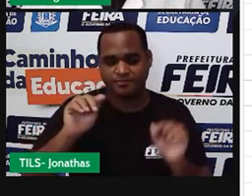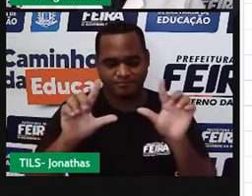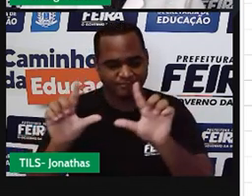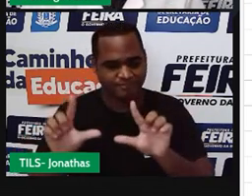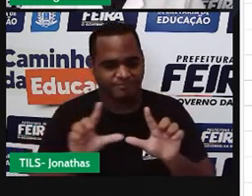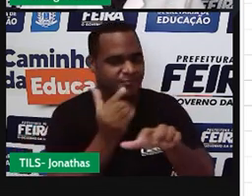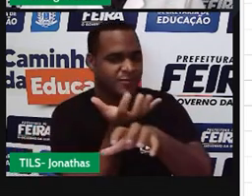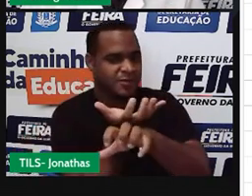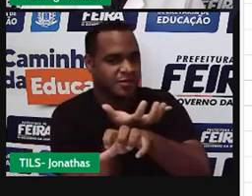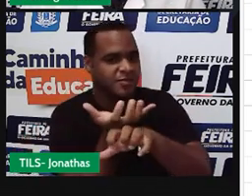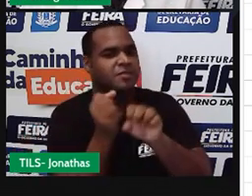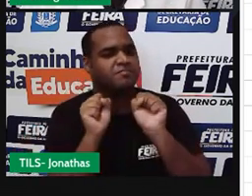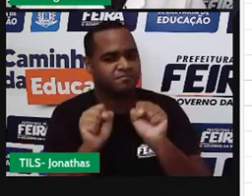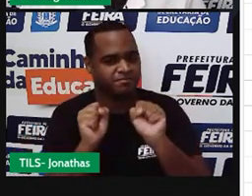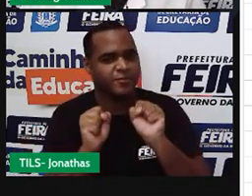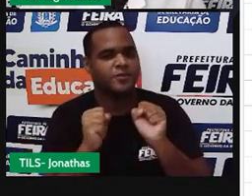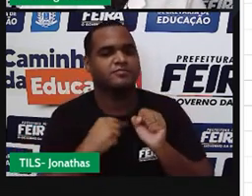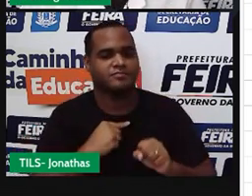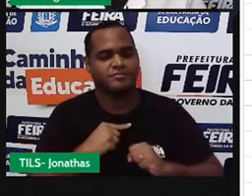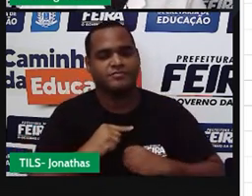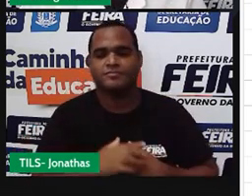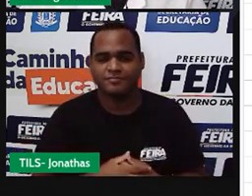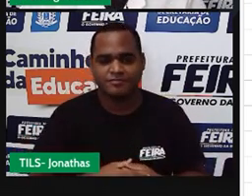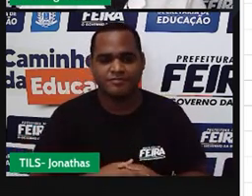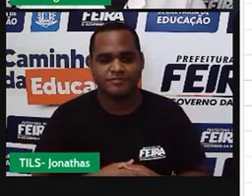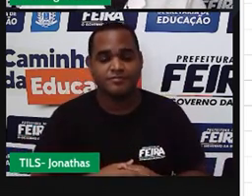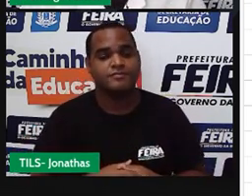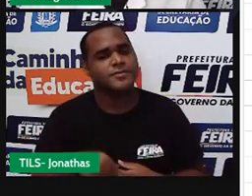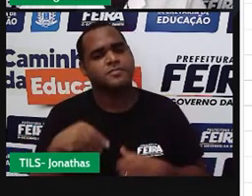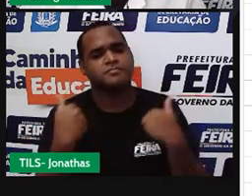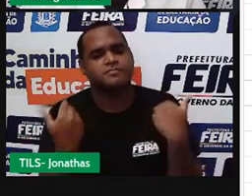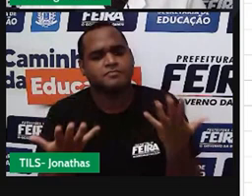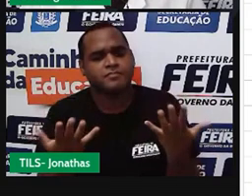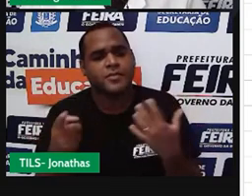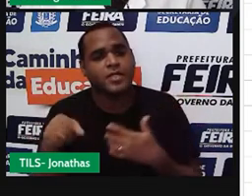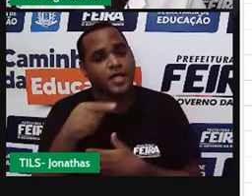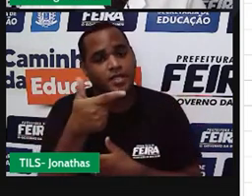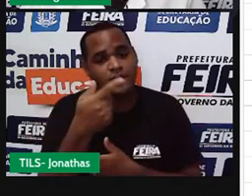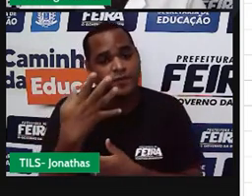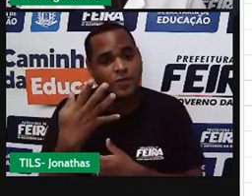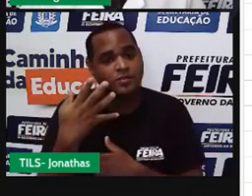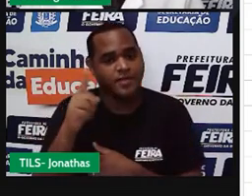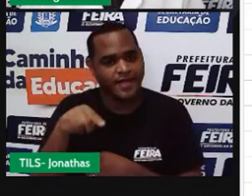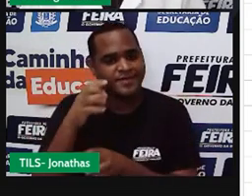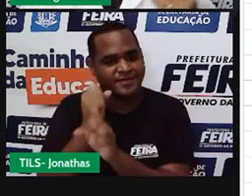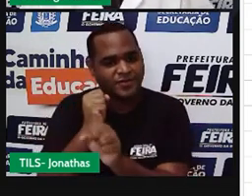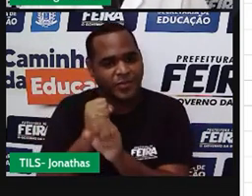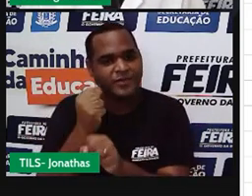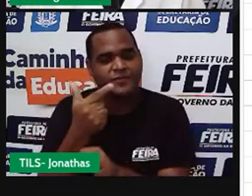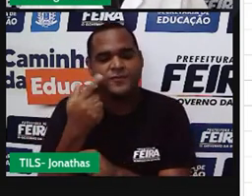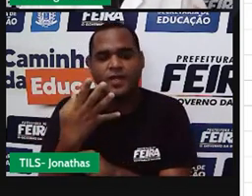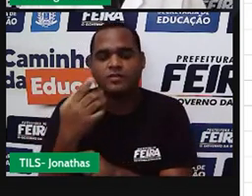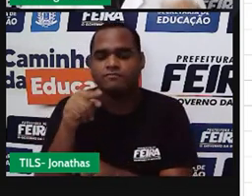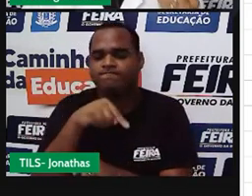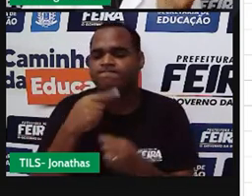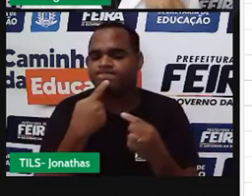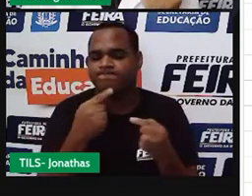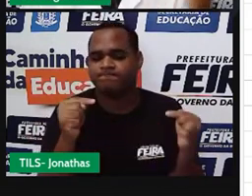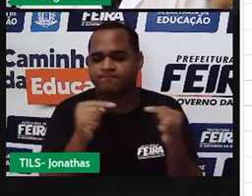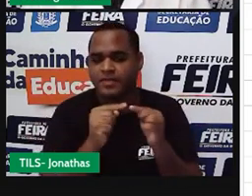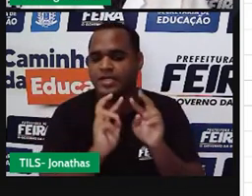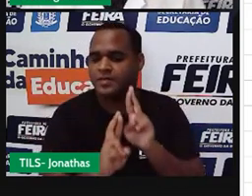placas dessa tá então essas 24 placas dão como resultado